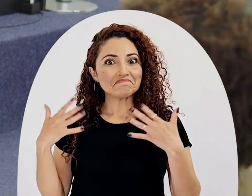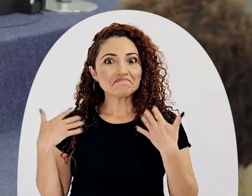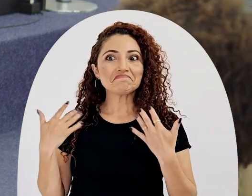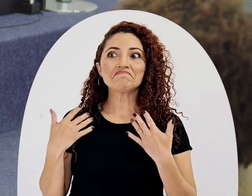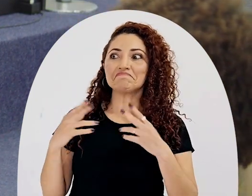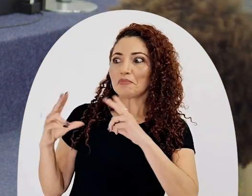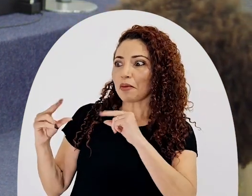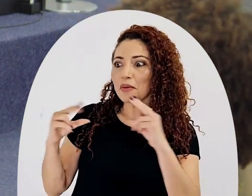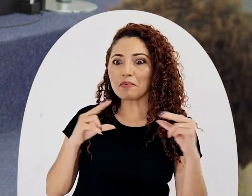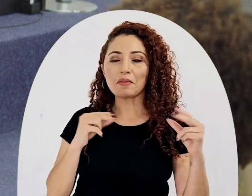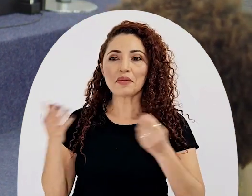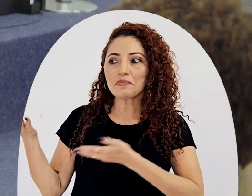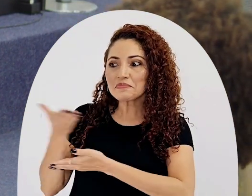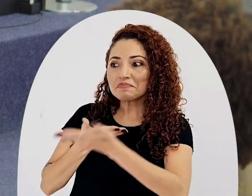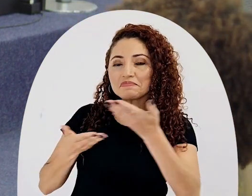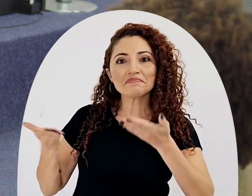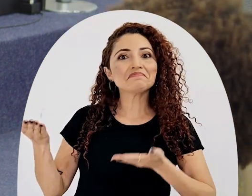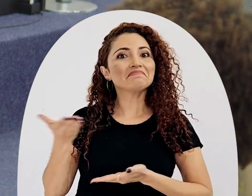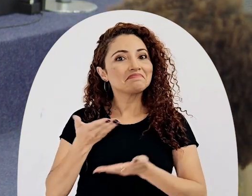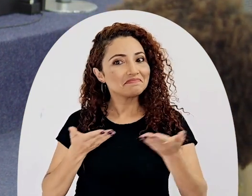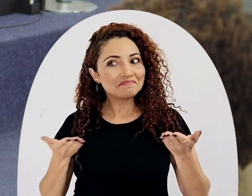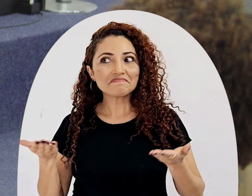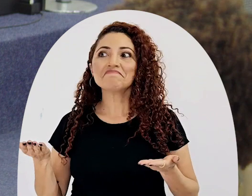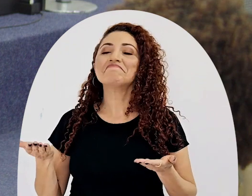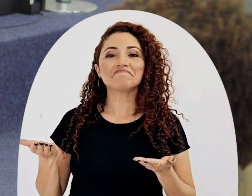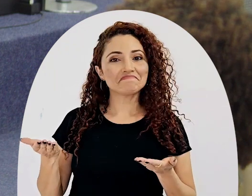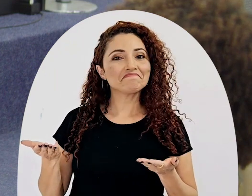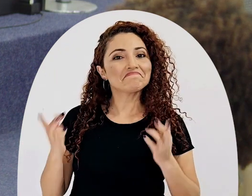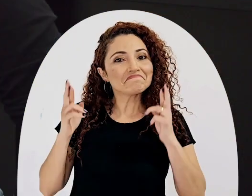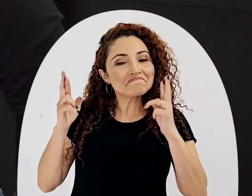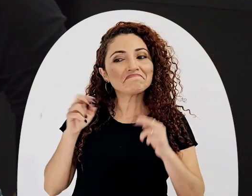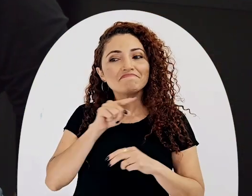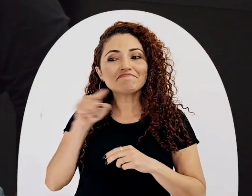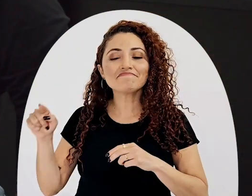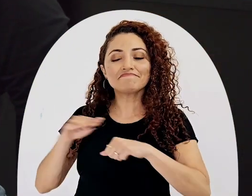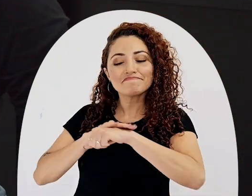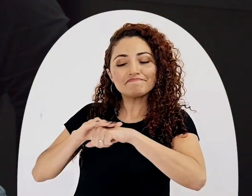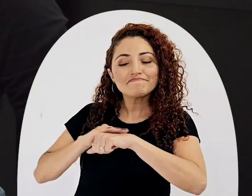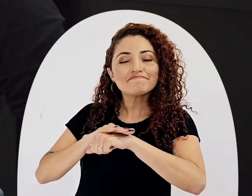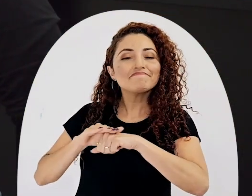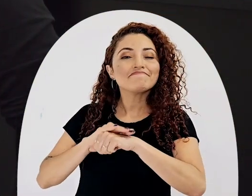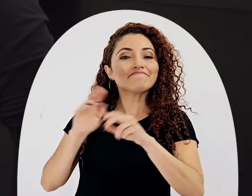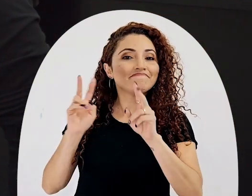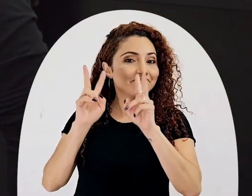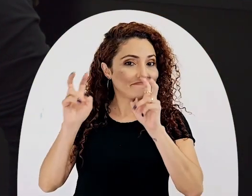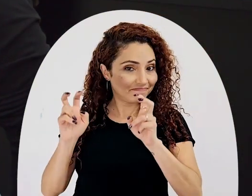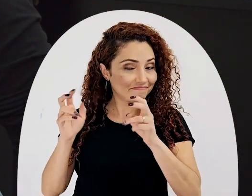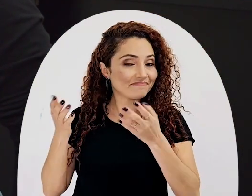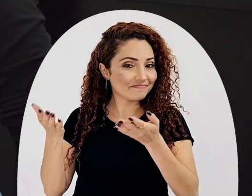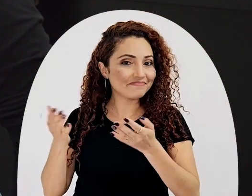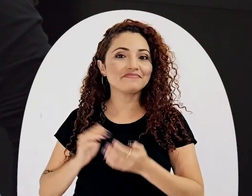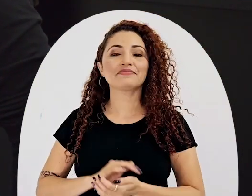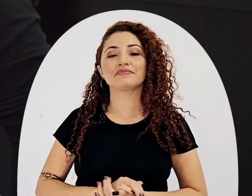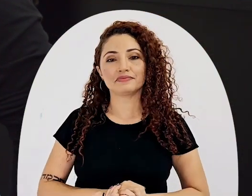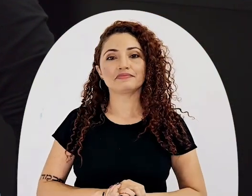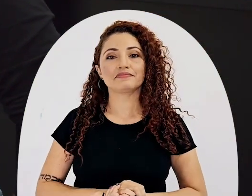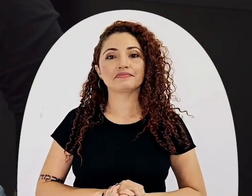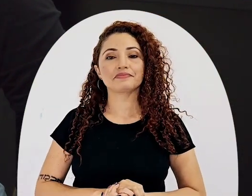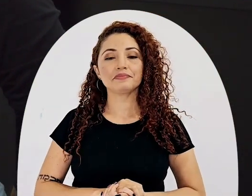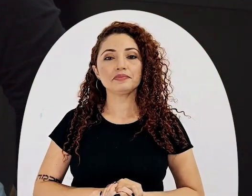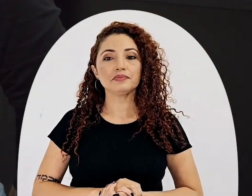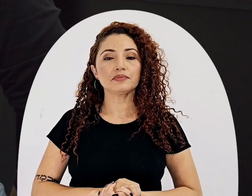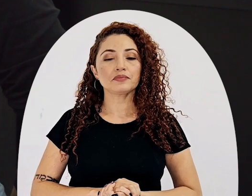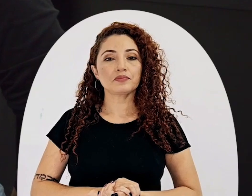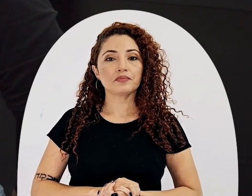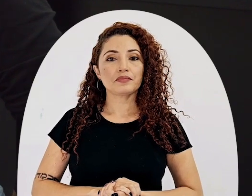conversas. Espero que já estejam aí entrando, né, no nosso tema. Acho que a maior parte de vocês estava